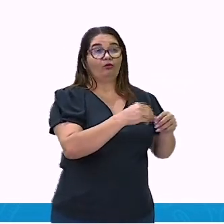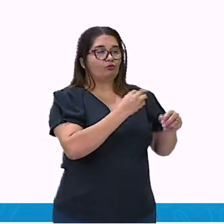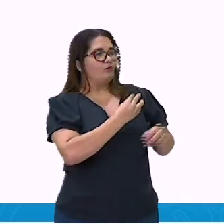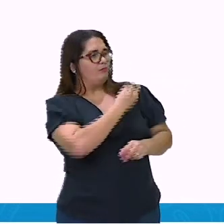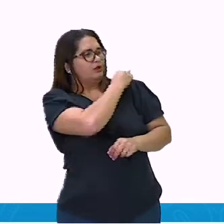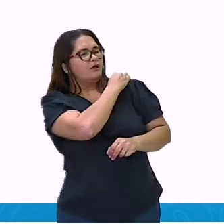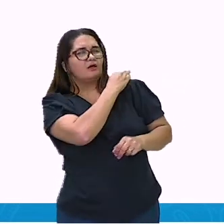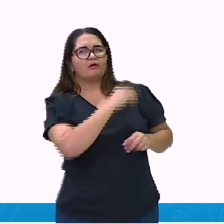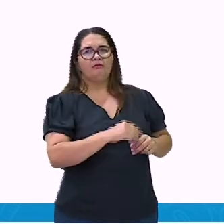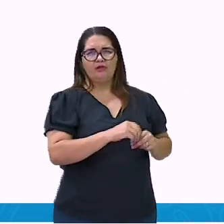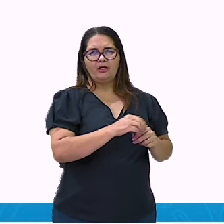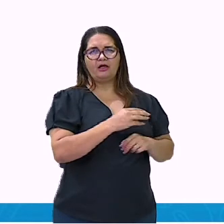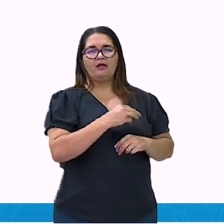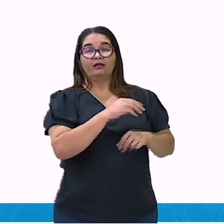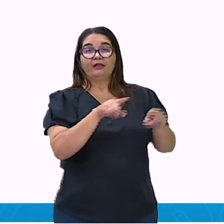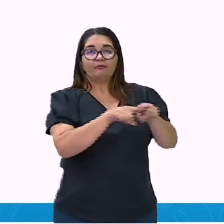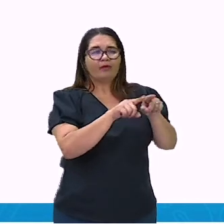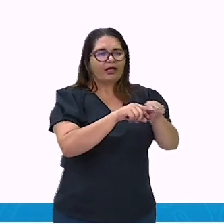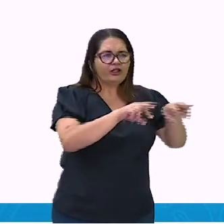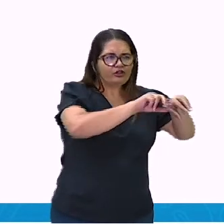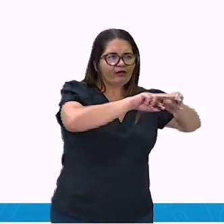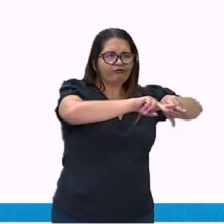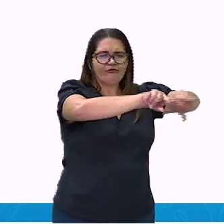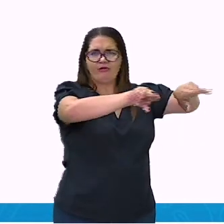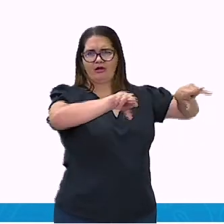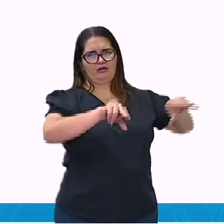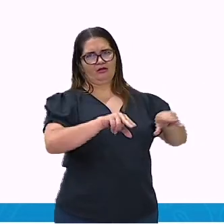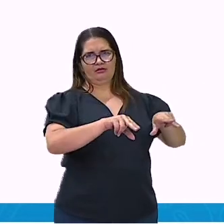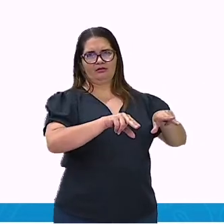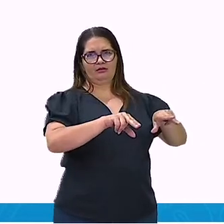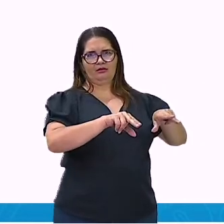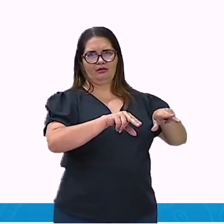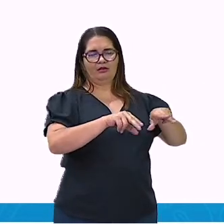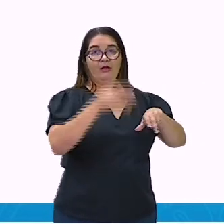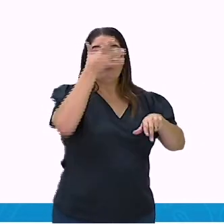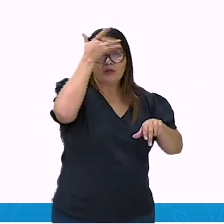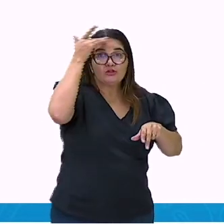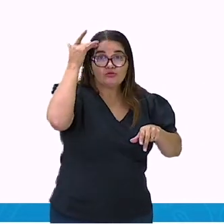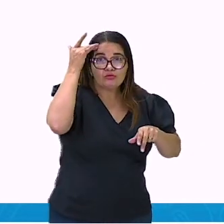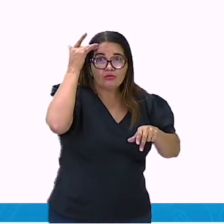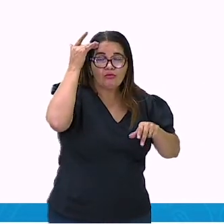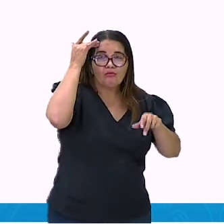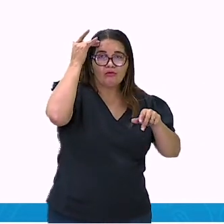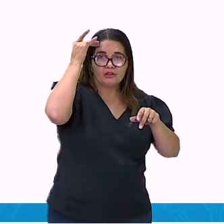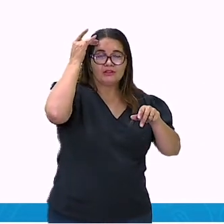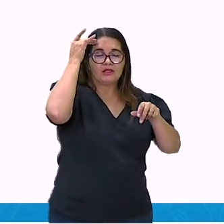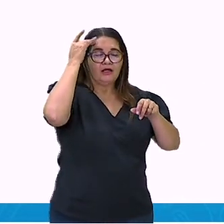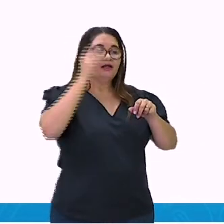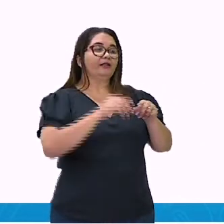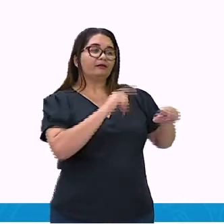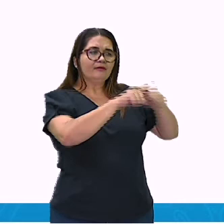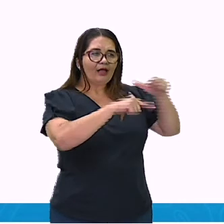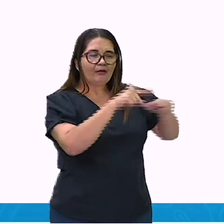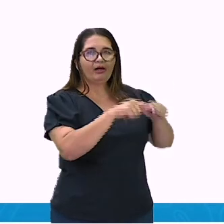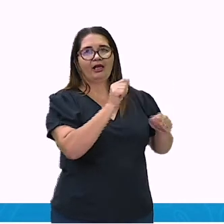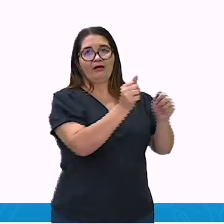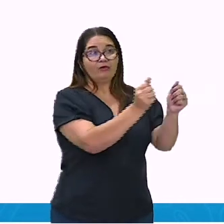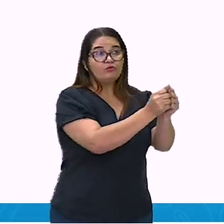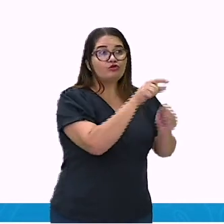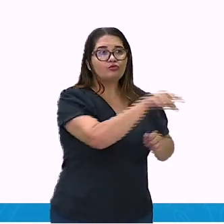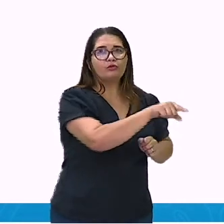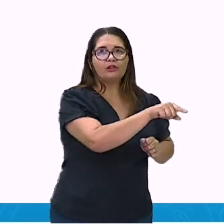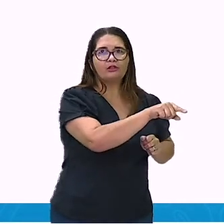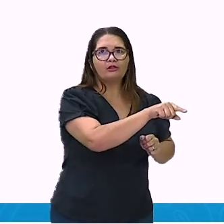provedor-mor, capitão-mor, os donatários, que eram responsáveis pelas terras, e também os